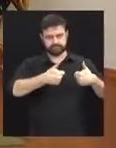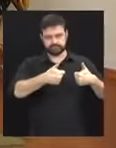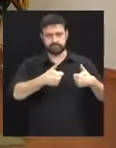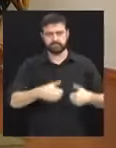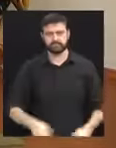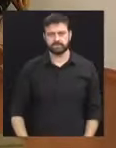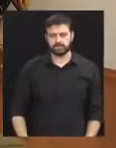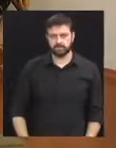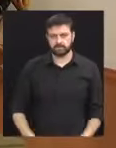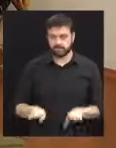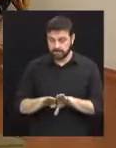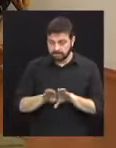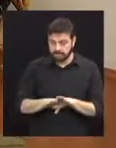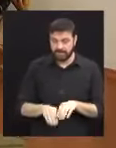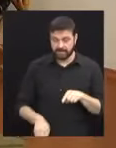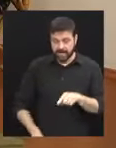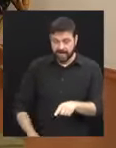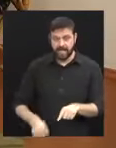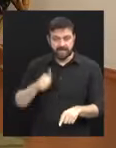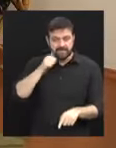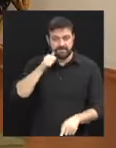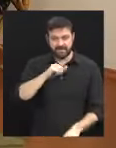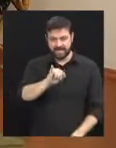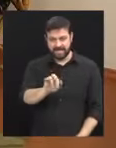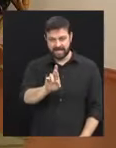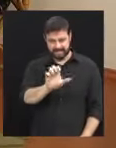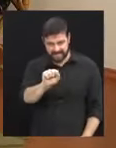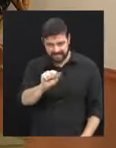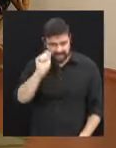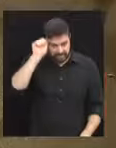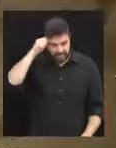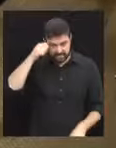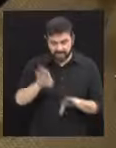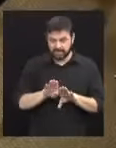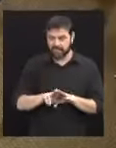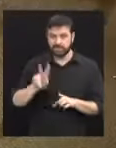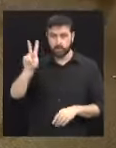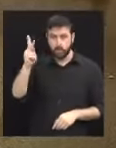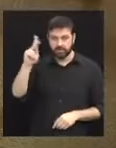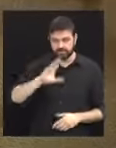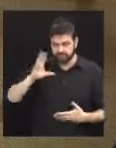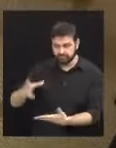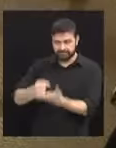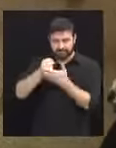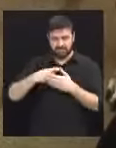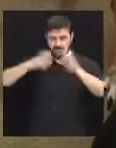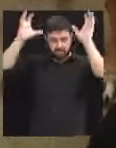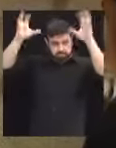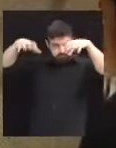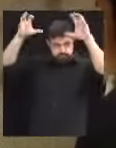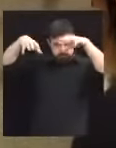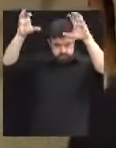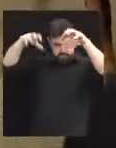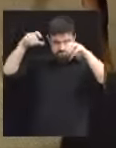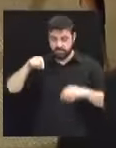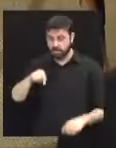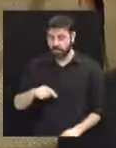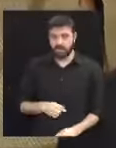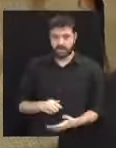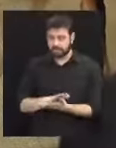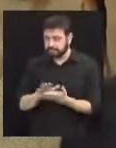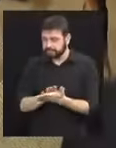recuperado. E essa é a Iris, que nós também resgatamos em Hortolândia, na época de tempestade que devastou a cidade. E ela não tinha